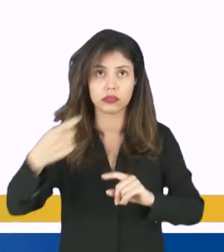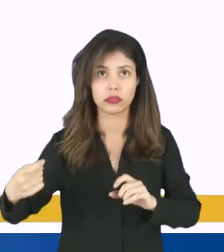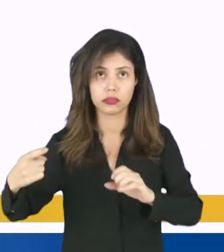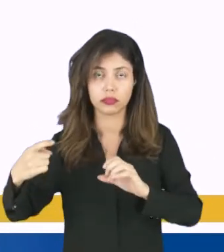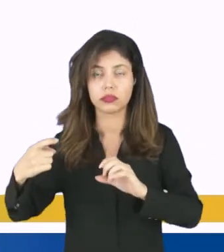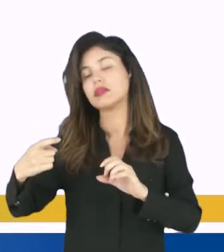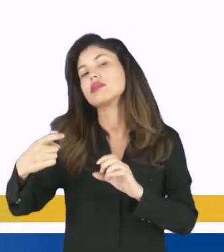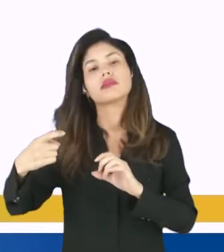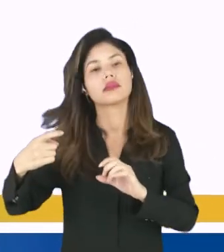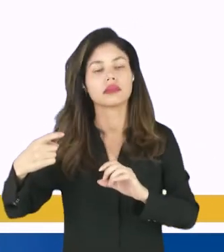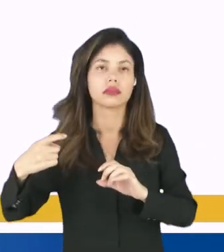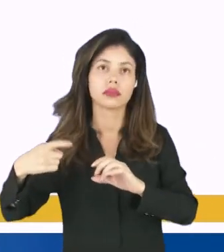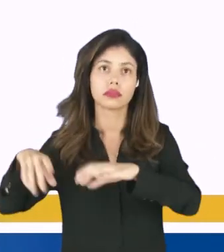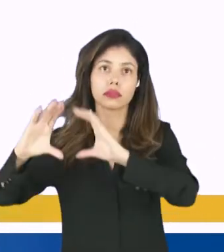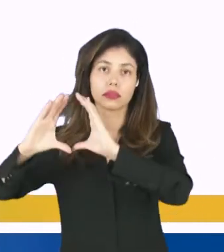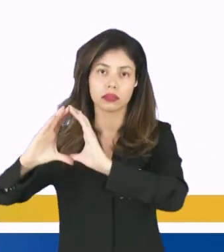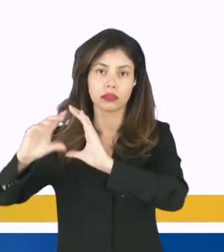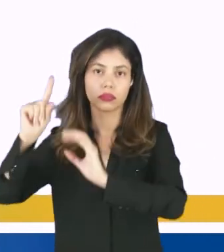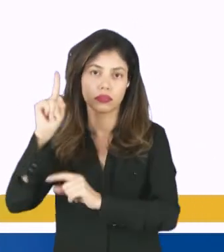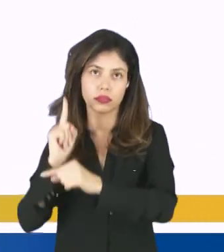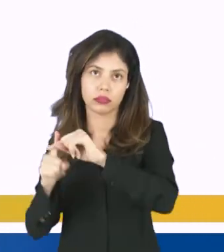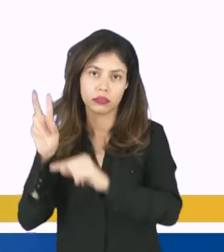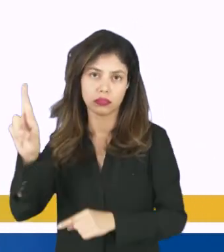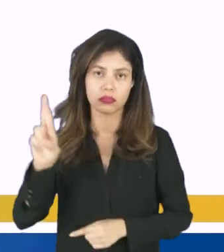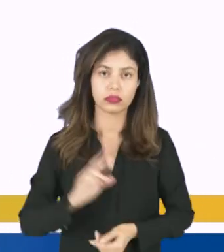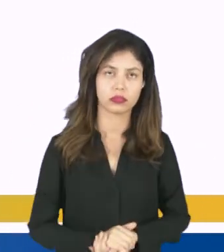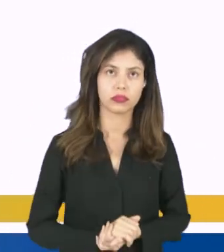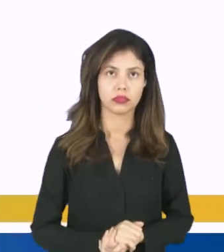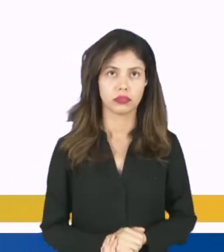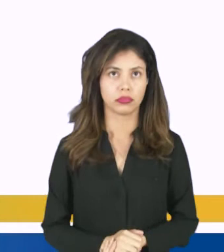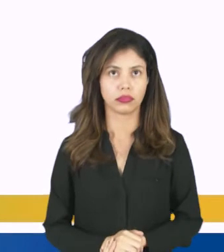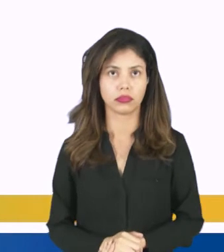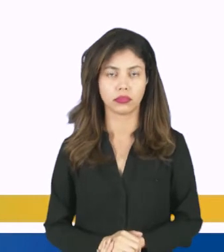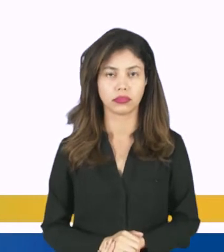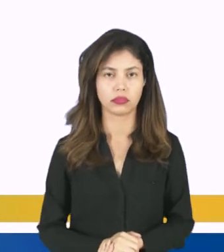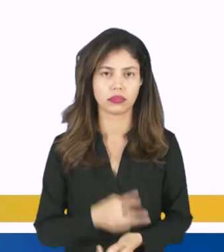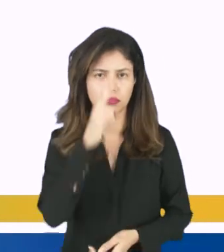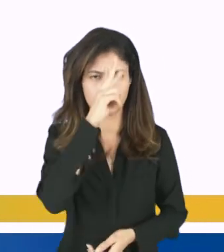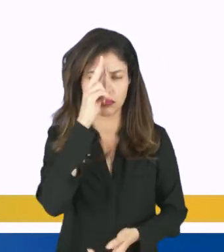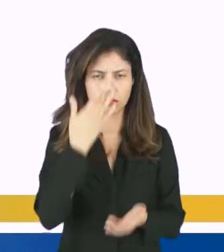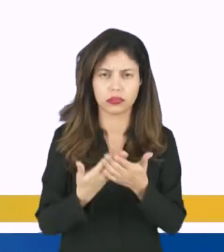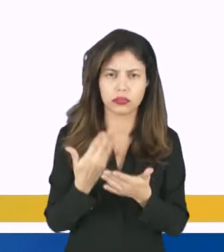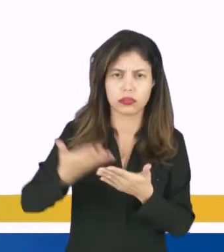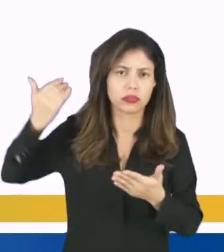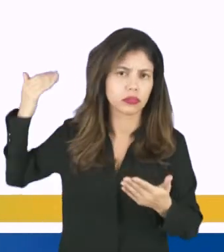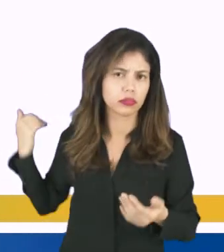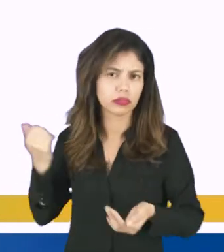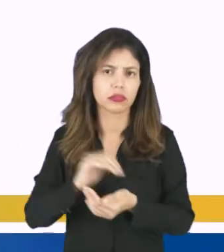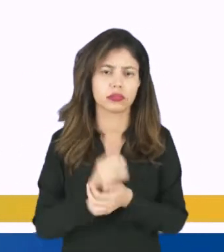a, quando nós definimos ainda há pouco, ela é uma constante. Tudo bem?